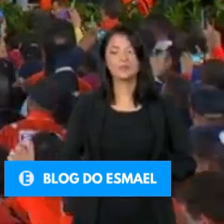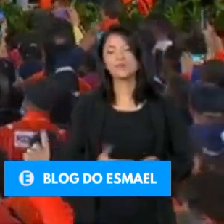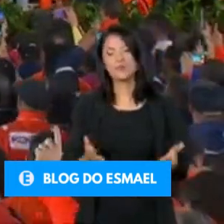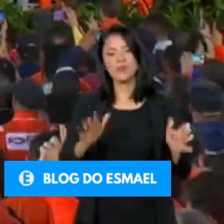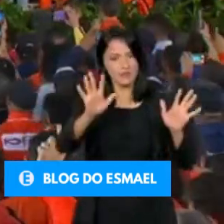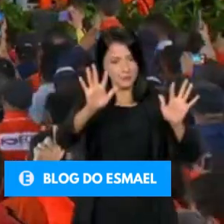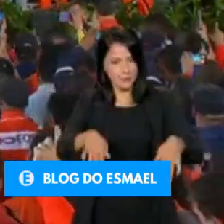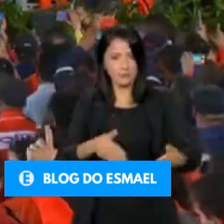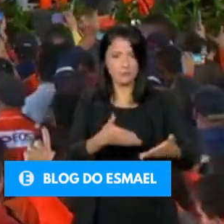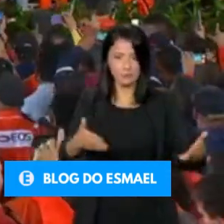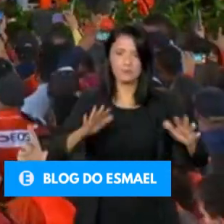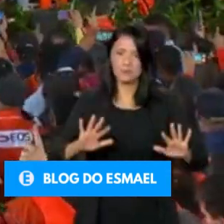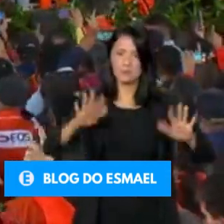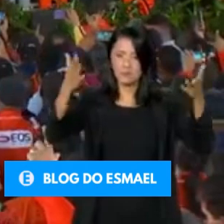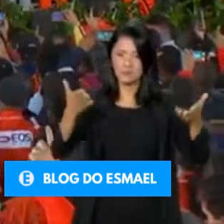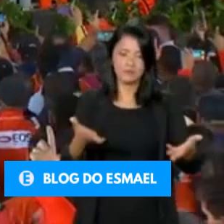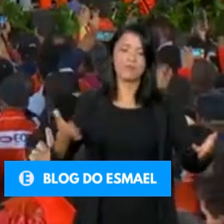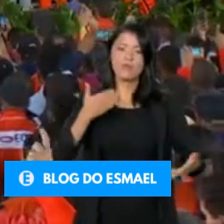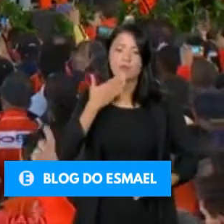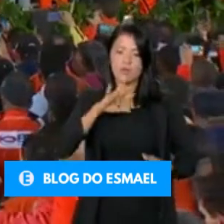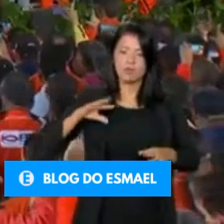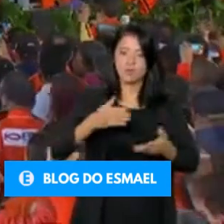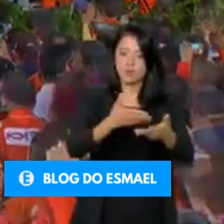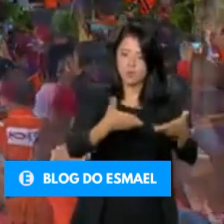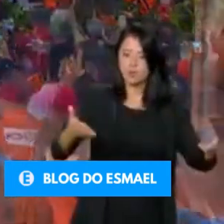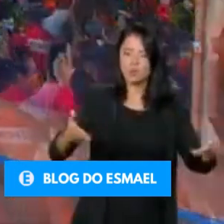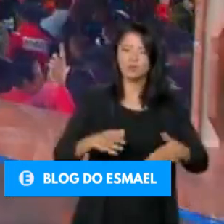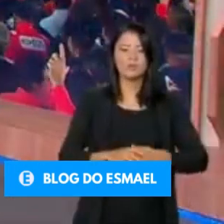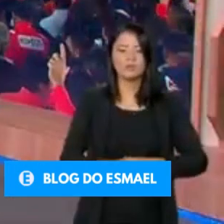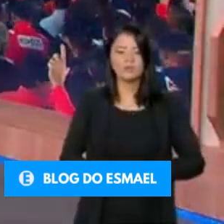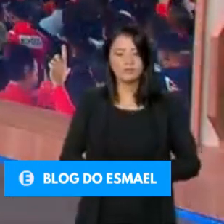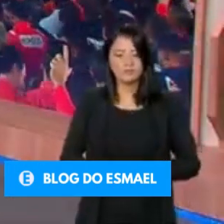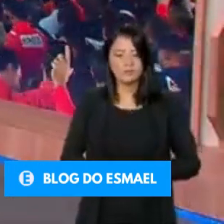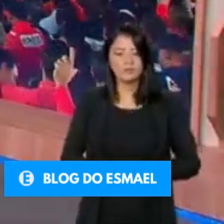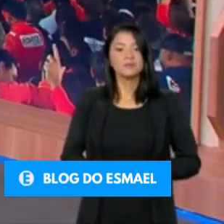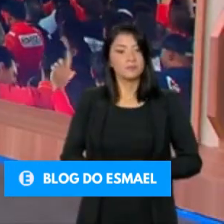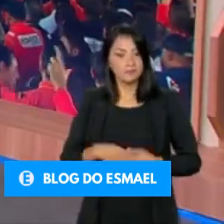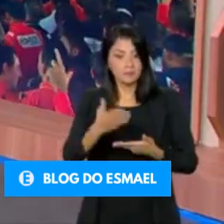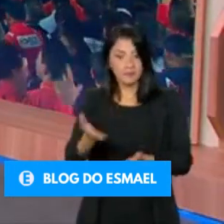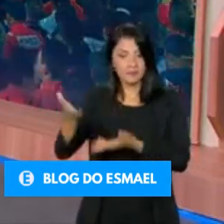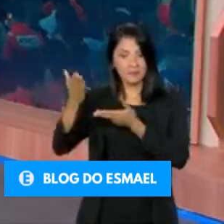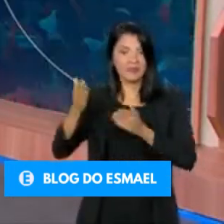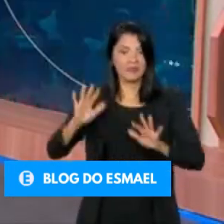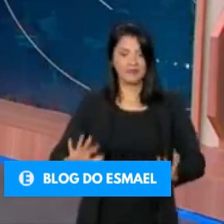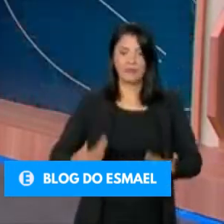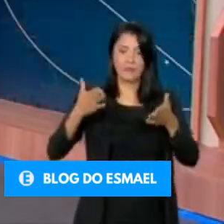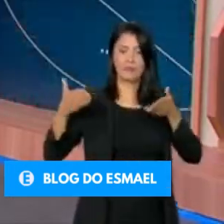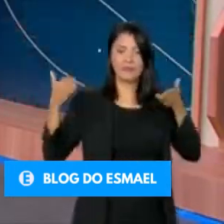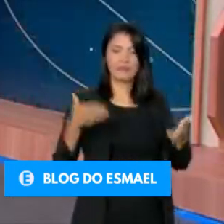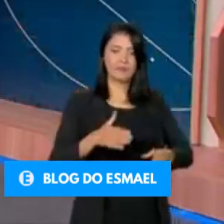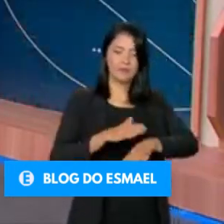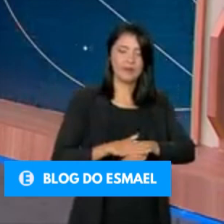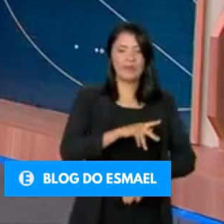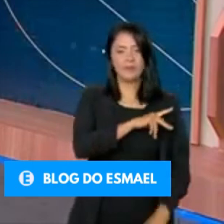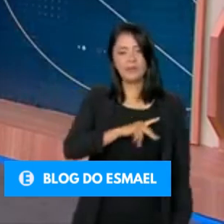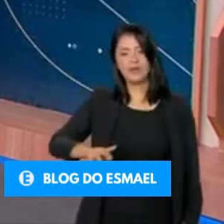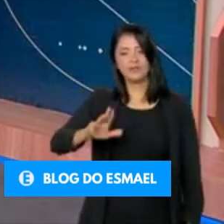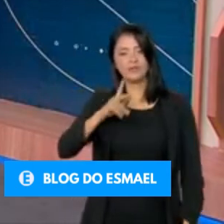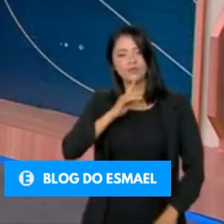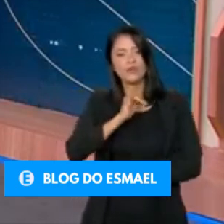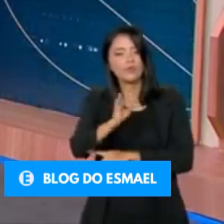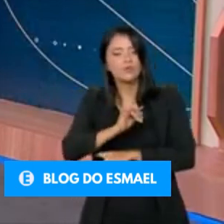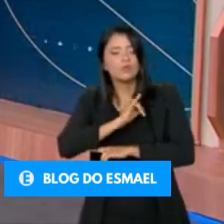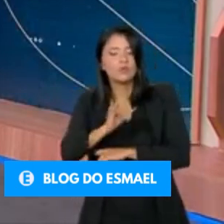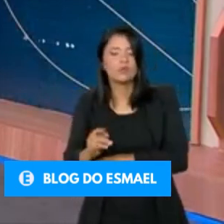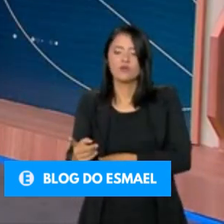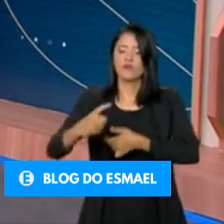Está encerrada esta cerimônia. Pede-se a todas e a todos que agora... Tá, e esta foi a cerimônia com a participação do presidente Lula, em que foi